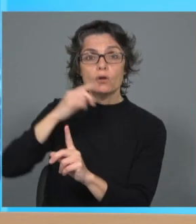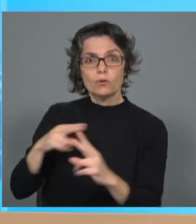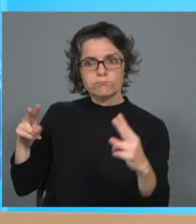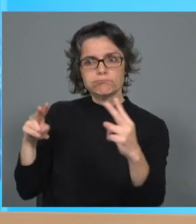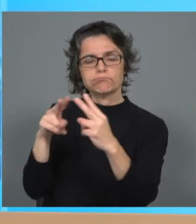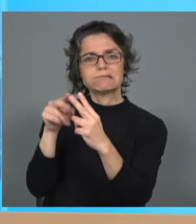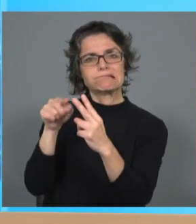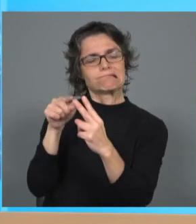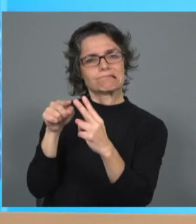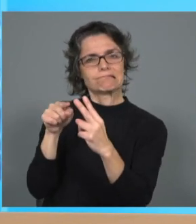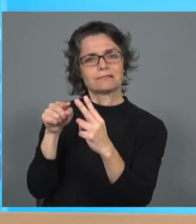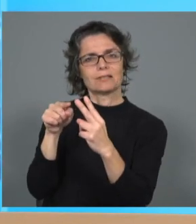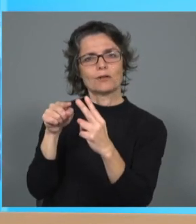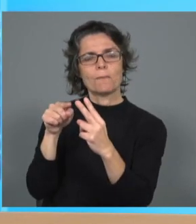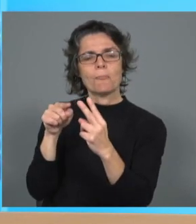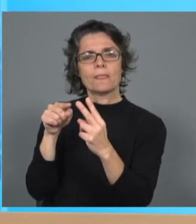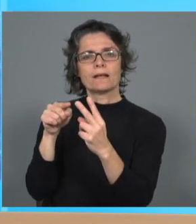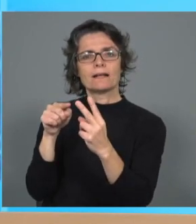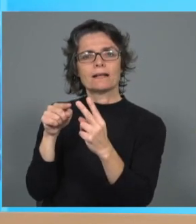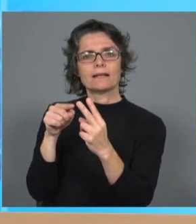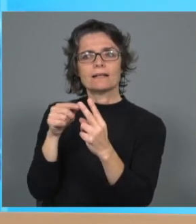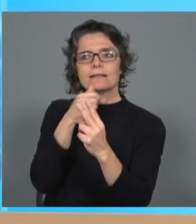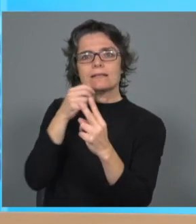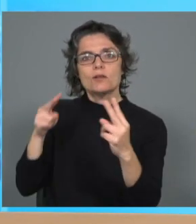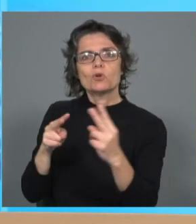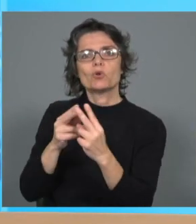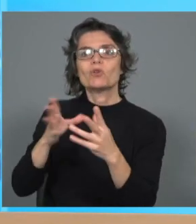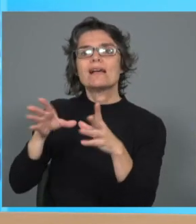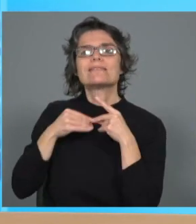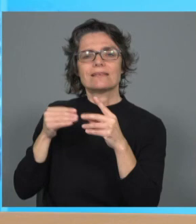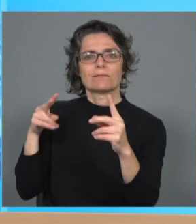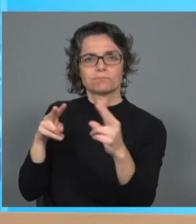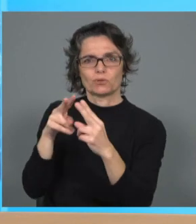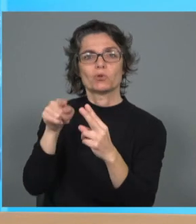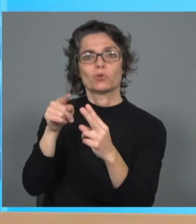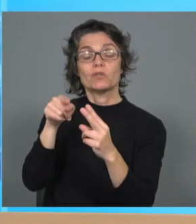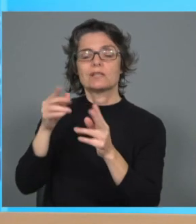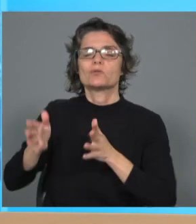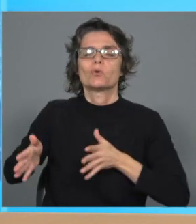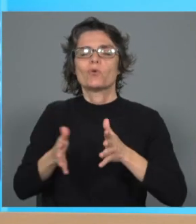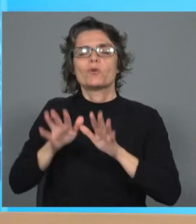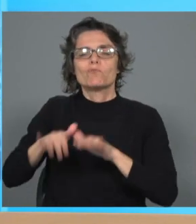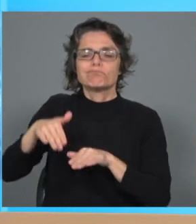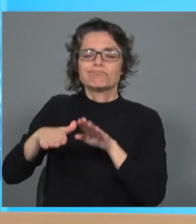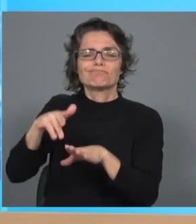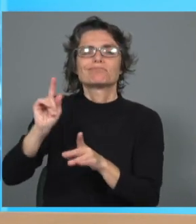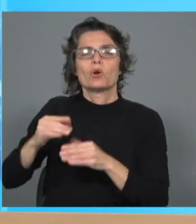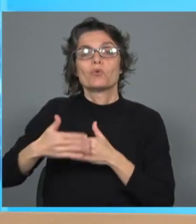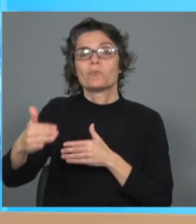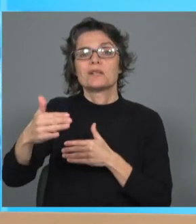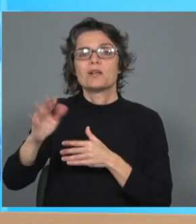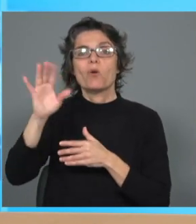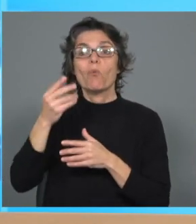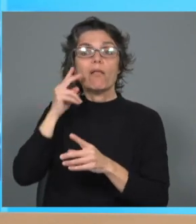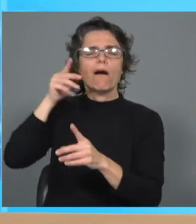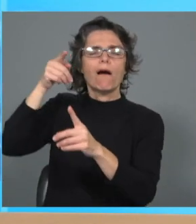encontramos sem haver encontro previamente marcado, isso é exatamente o início de um caminho que ou sabemos muito bem qual é, ou não sabemos assim tão bem,